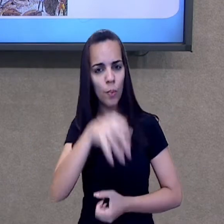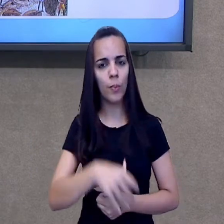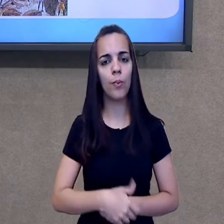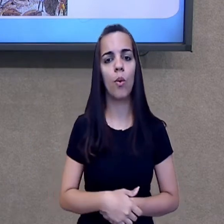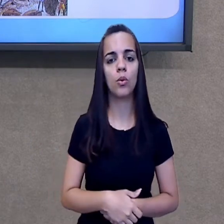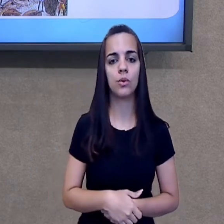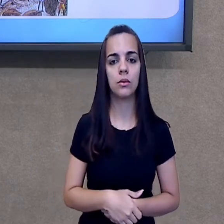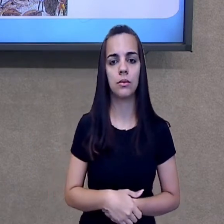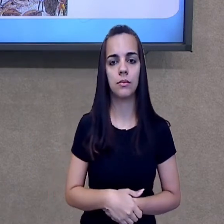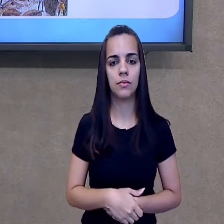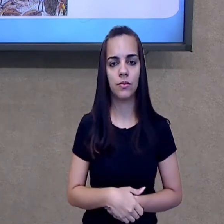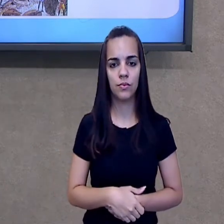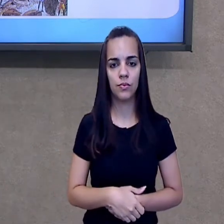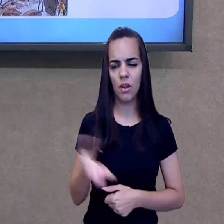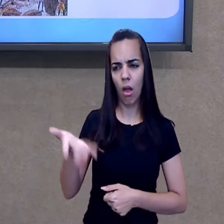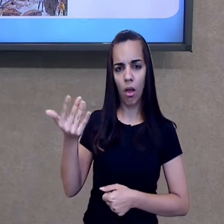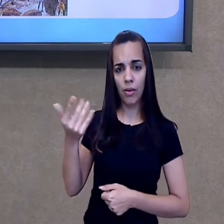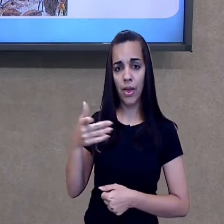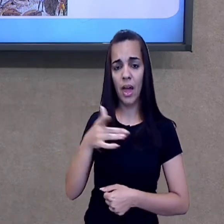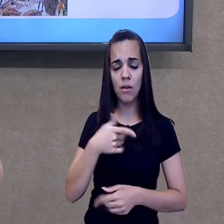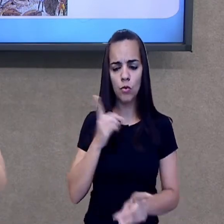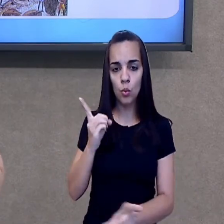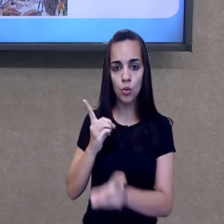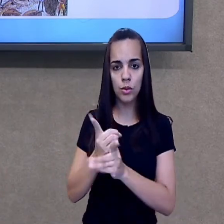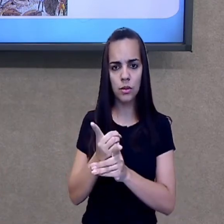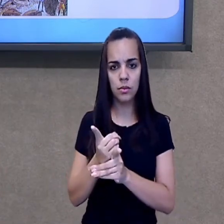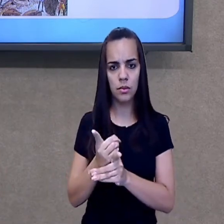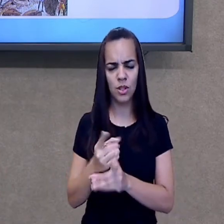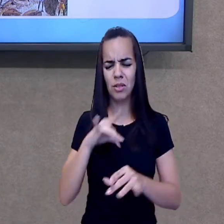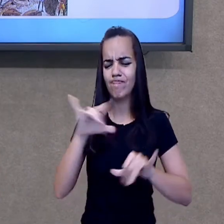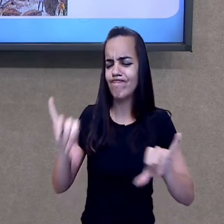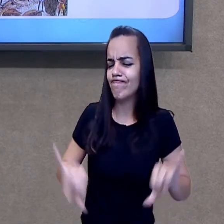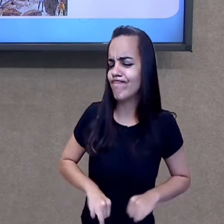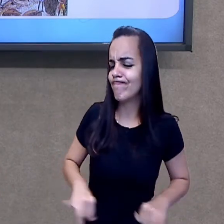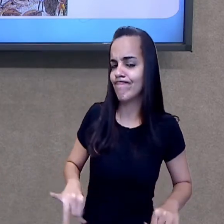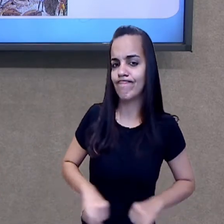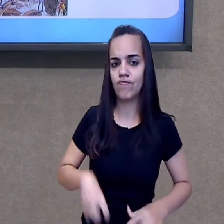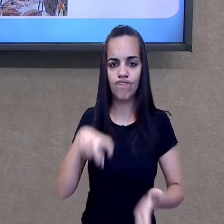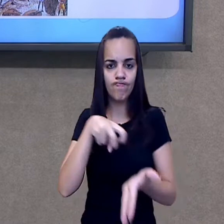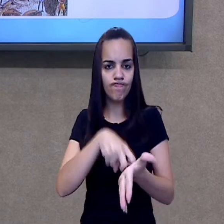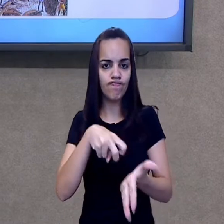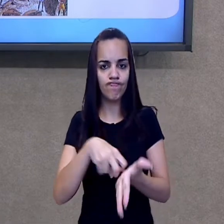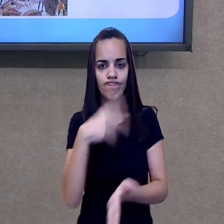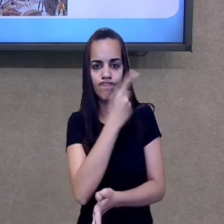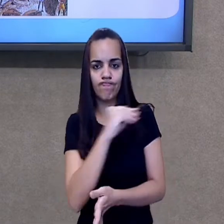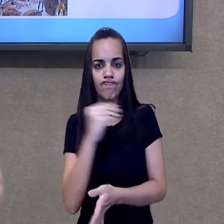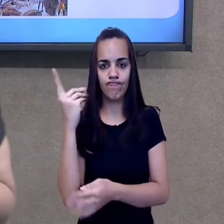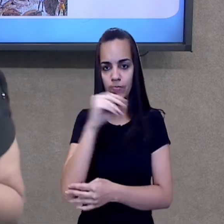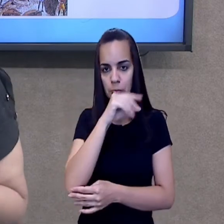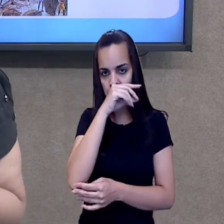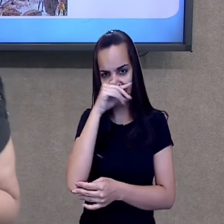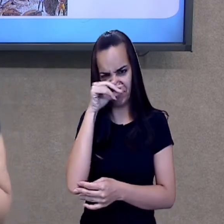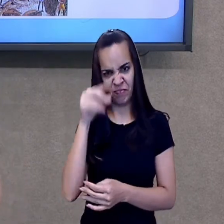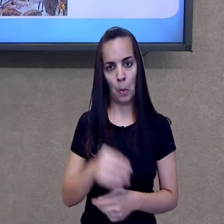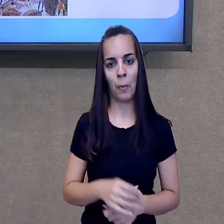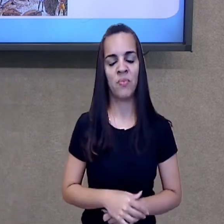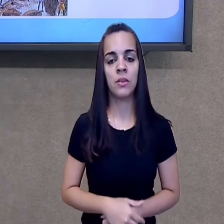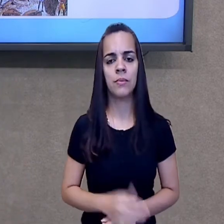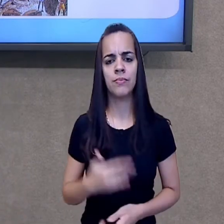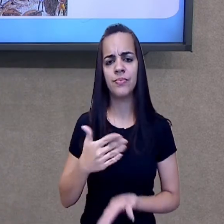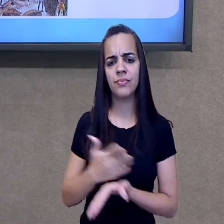eram descobertos e sofriam duras punições, podendo até ser transportados à força para a